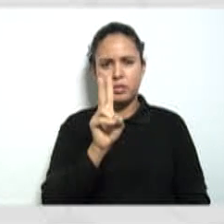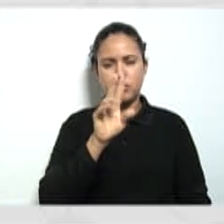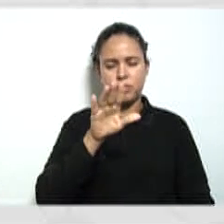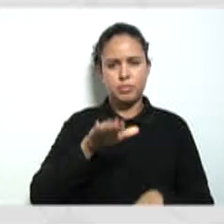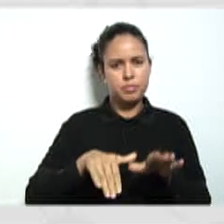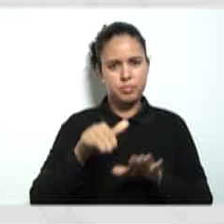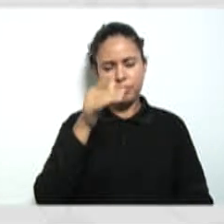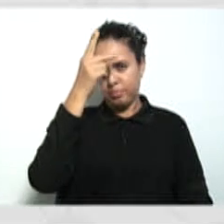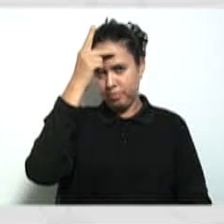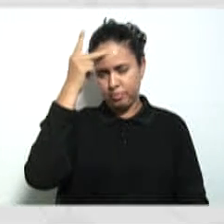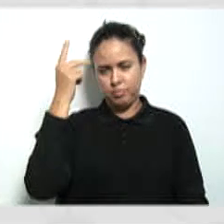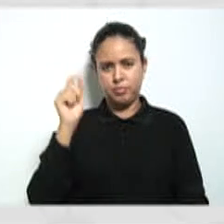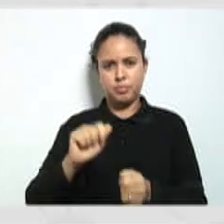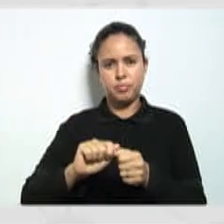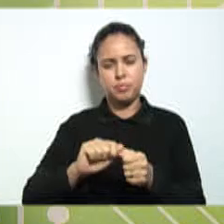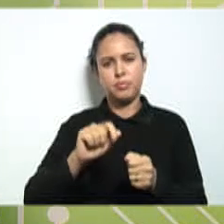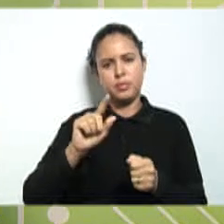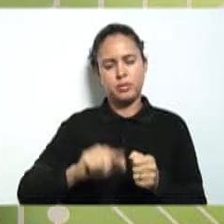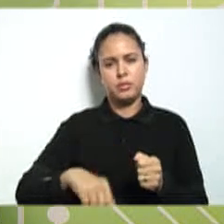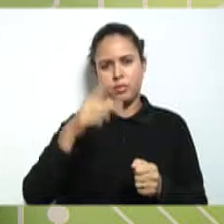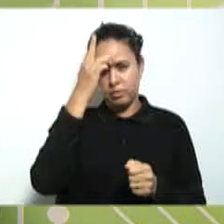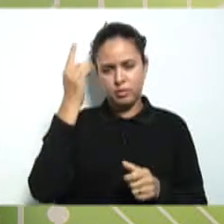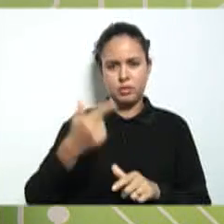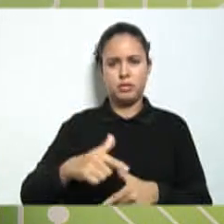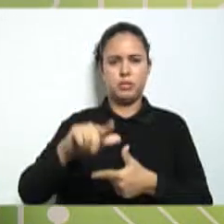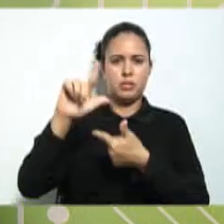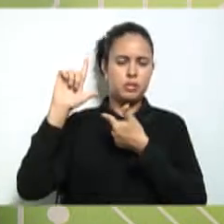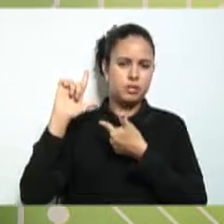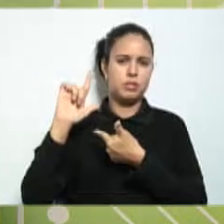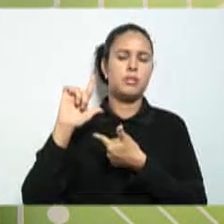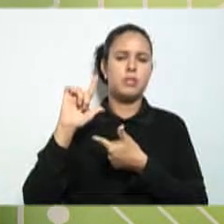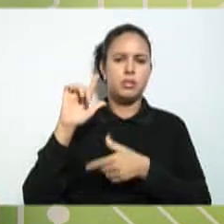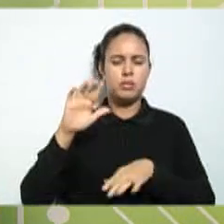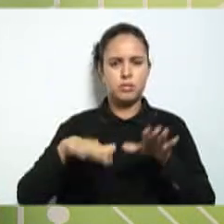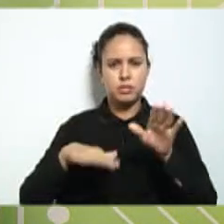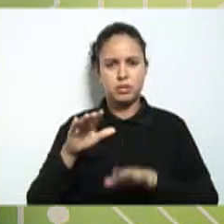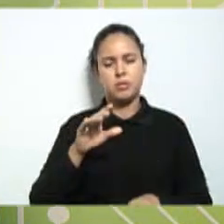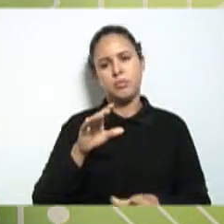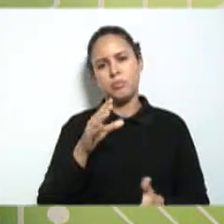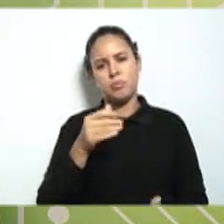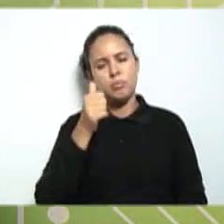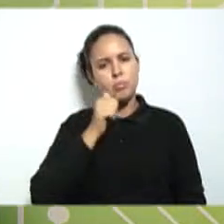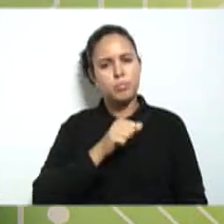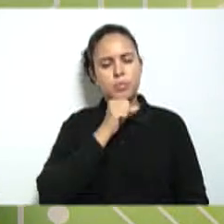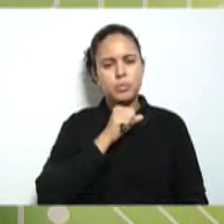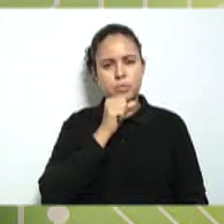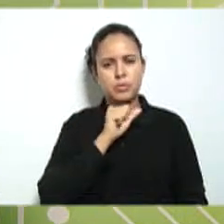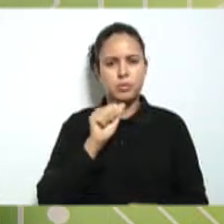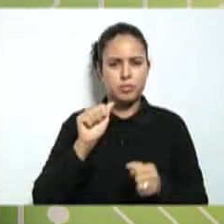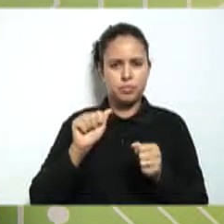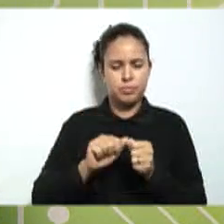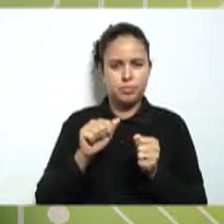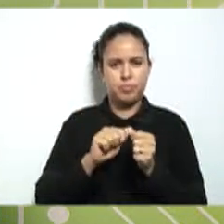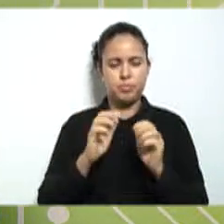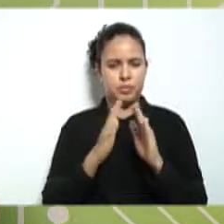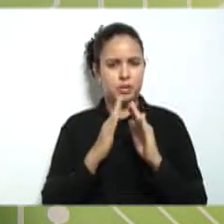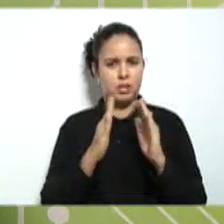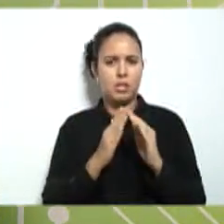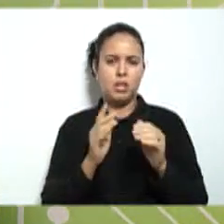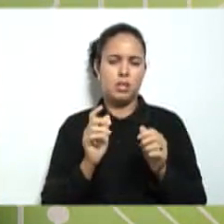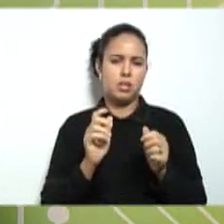que está fazendo é uma pessoa bastante tradicional, está ali uma senhora, está produzindo esse trabalho ali em casa, ela produz a renda